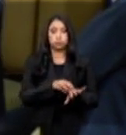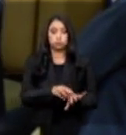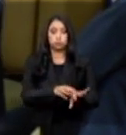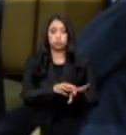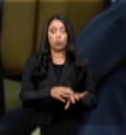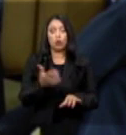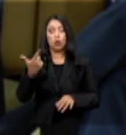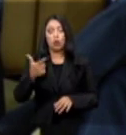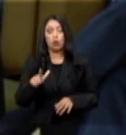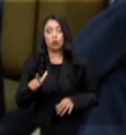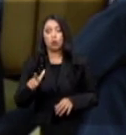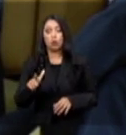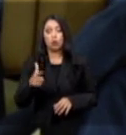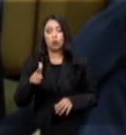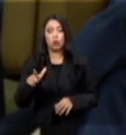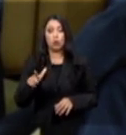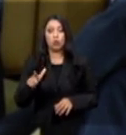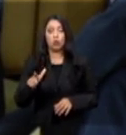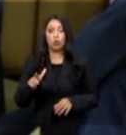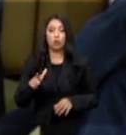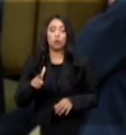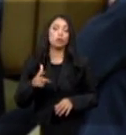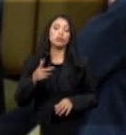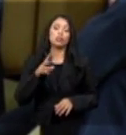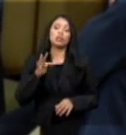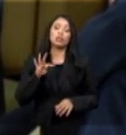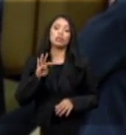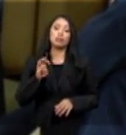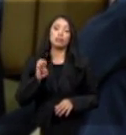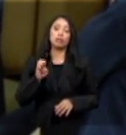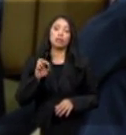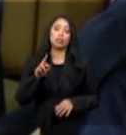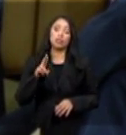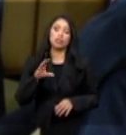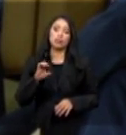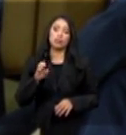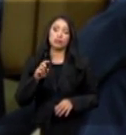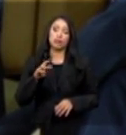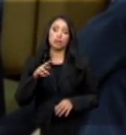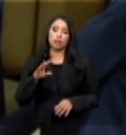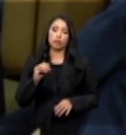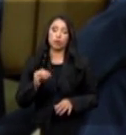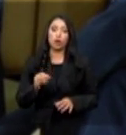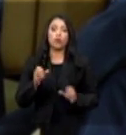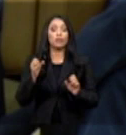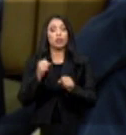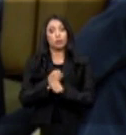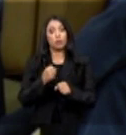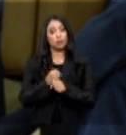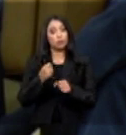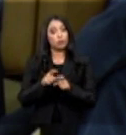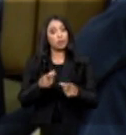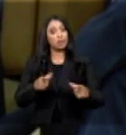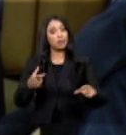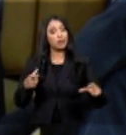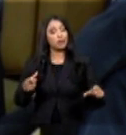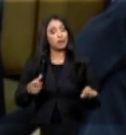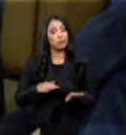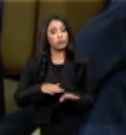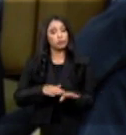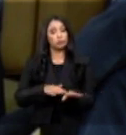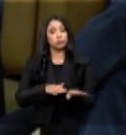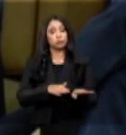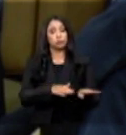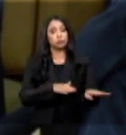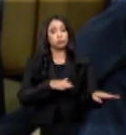de terceiro. Terceiro, isso significa dizer restrito à construção e ampliação da malha, que,